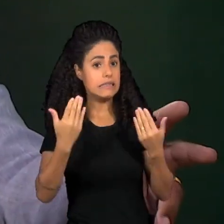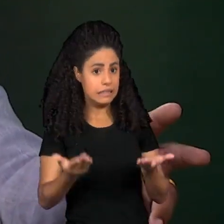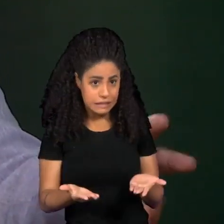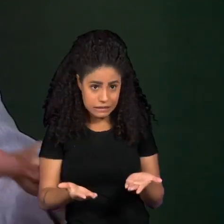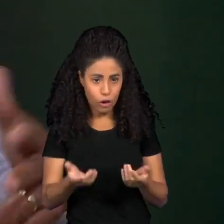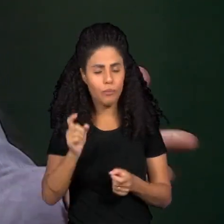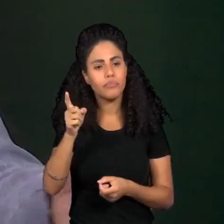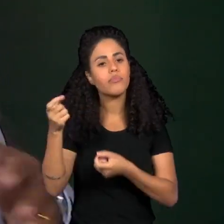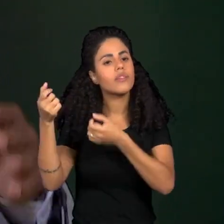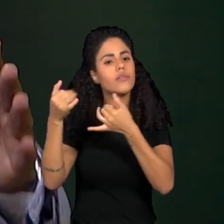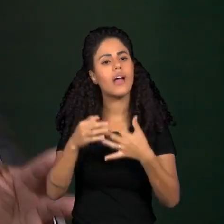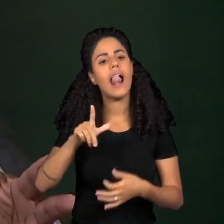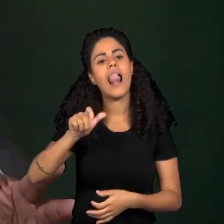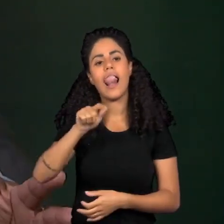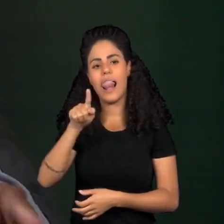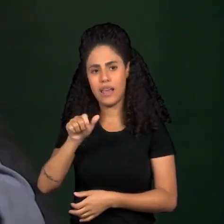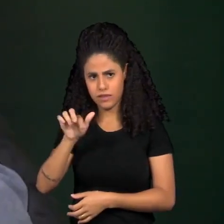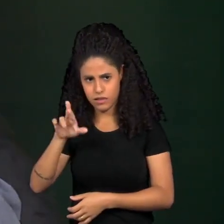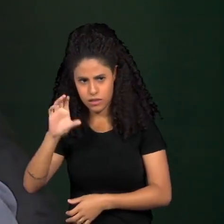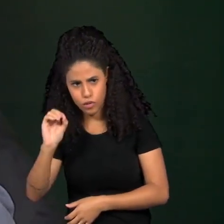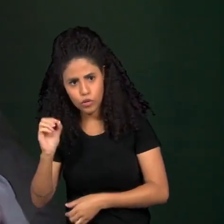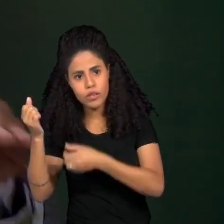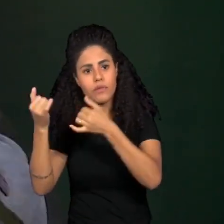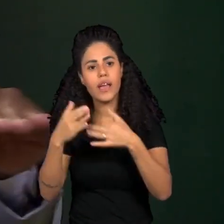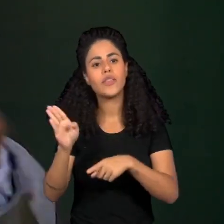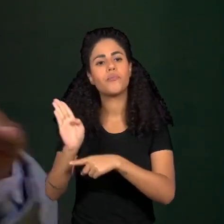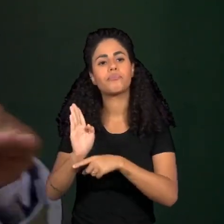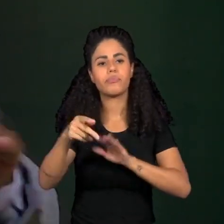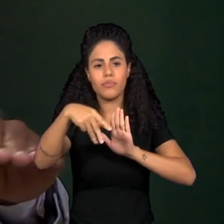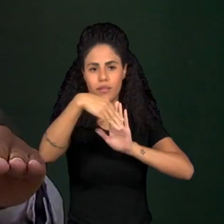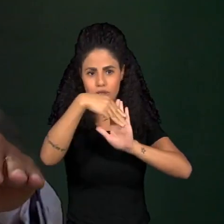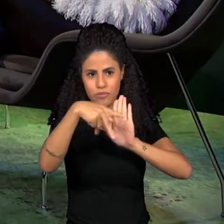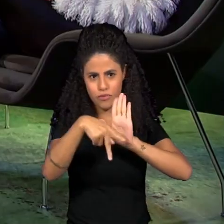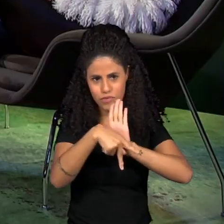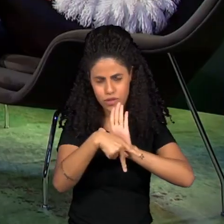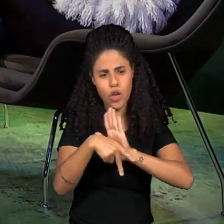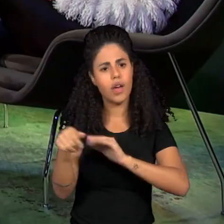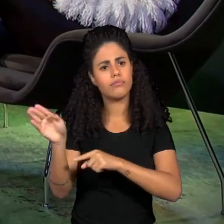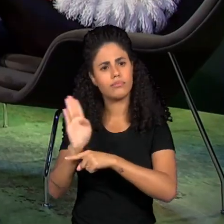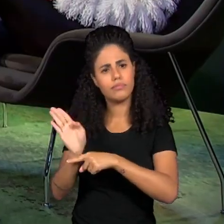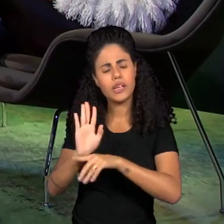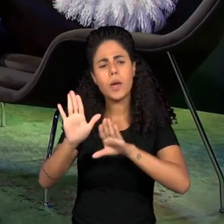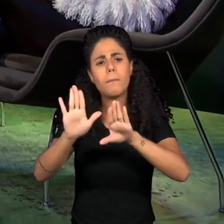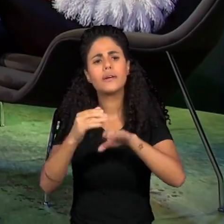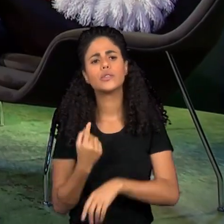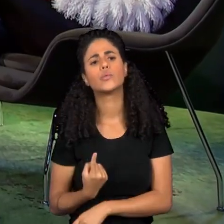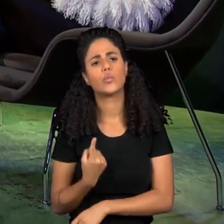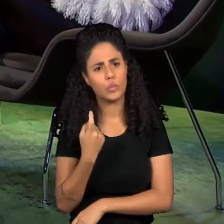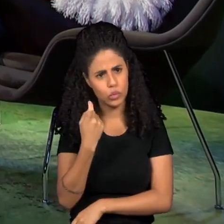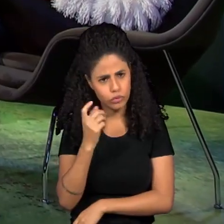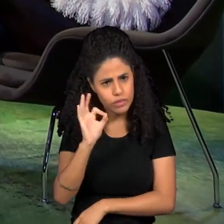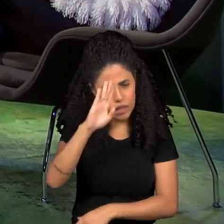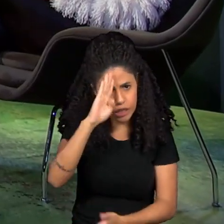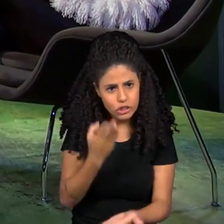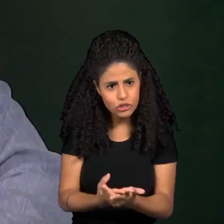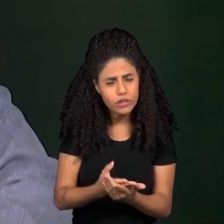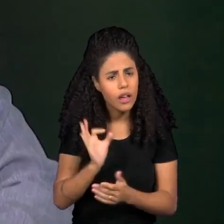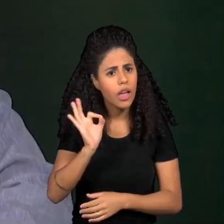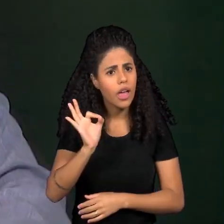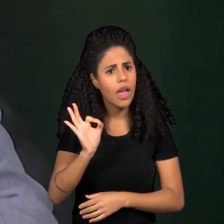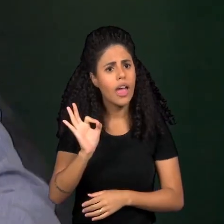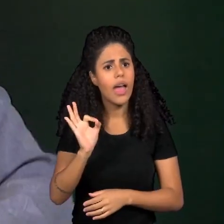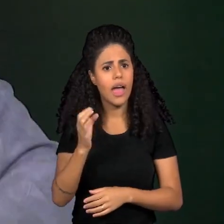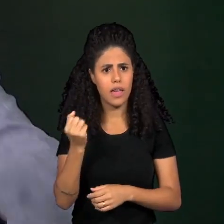o filme do Lázaro Ramos, por exemplo, Medida Provisória, pode ser um termômetro, mas ele é único. Você acredita que ainda assim ele